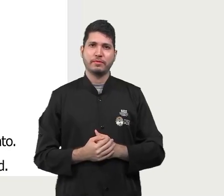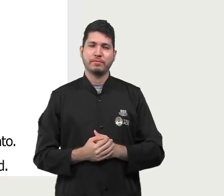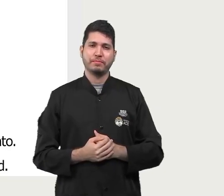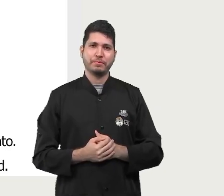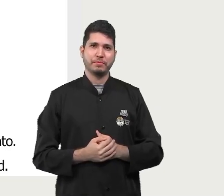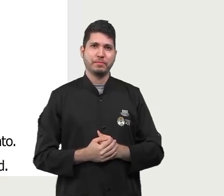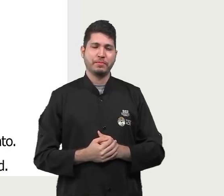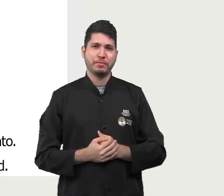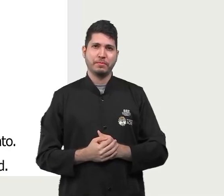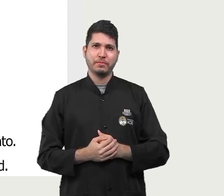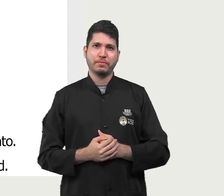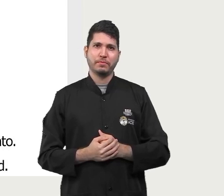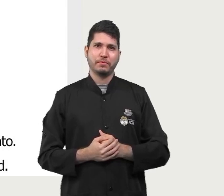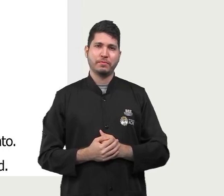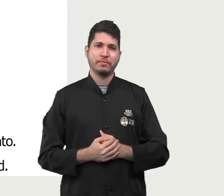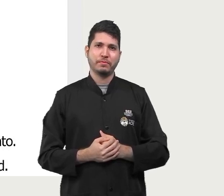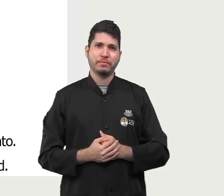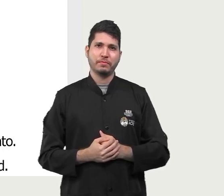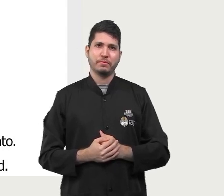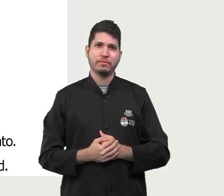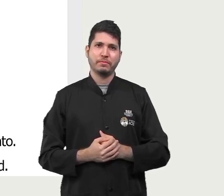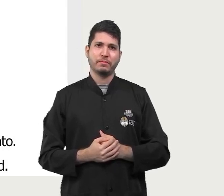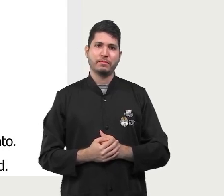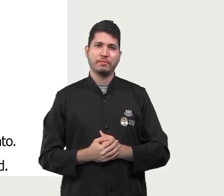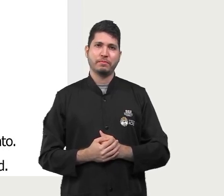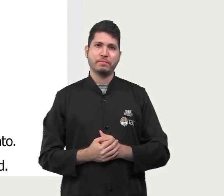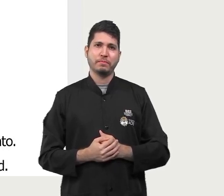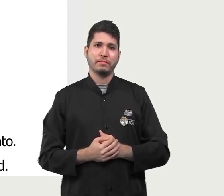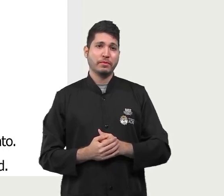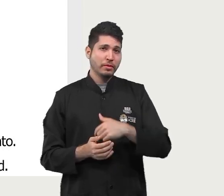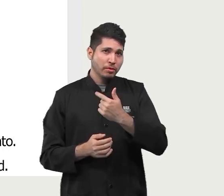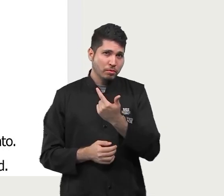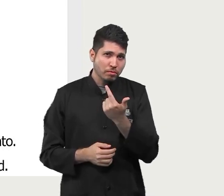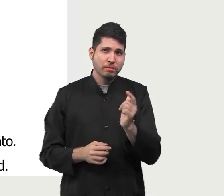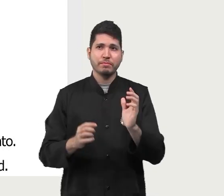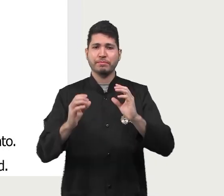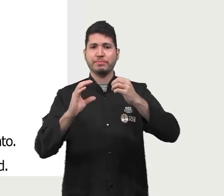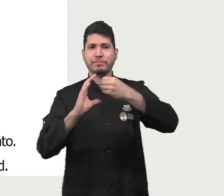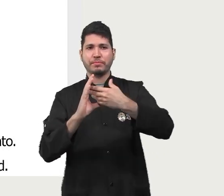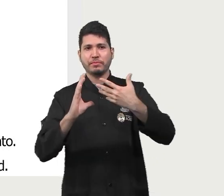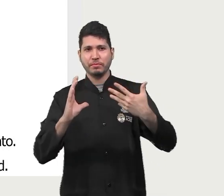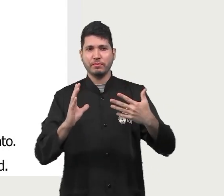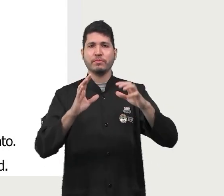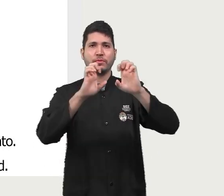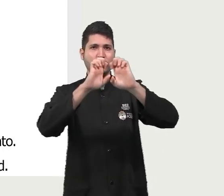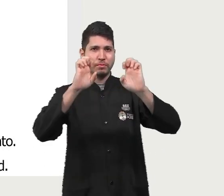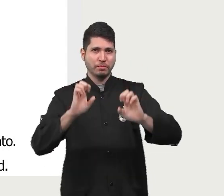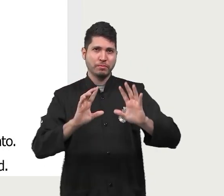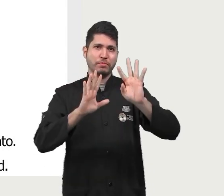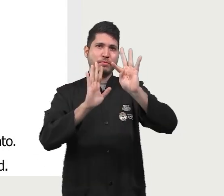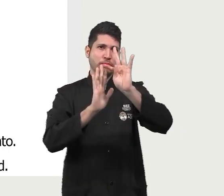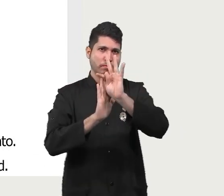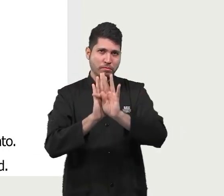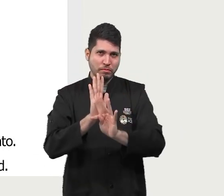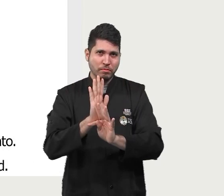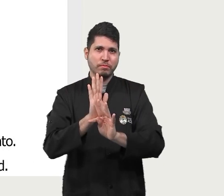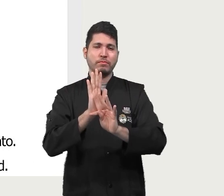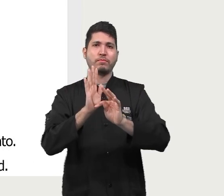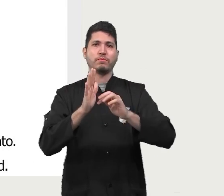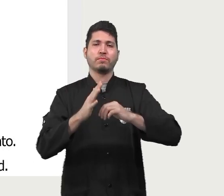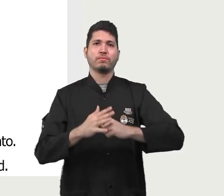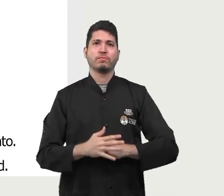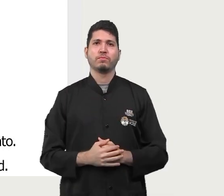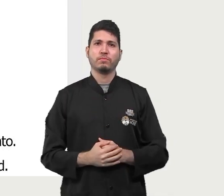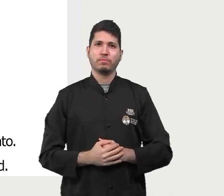continuação, aí tem outras características. A estrutura do texto, essa